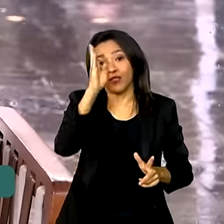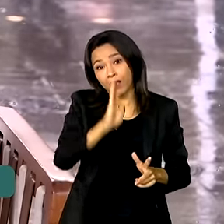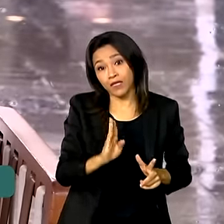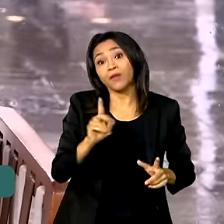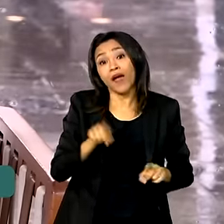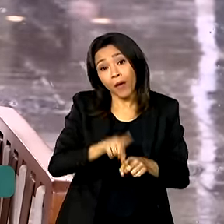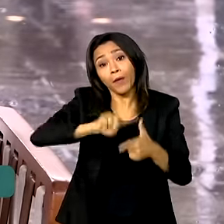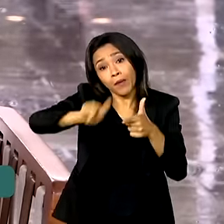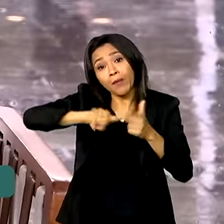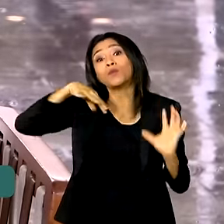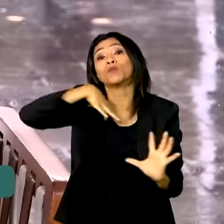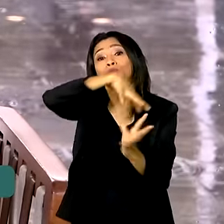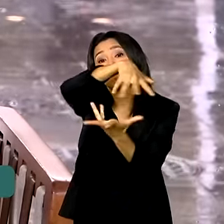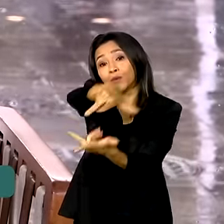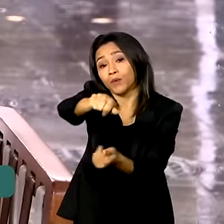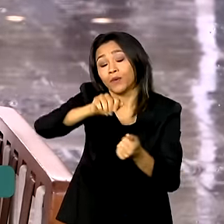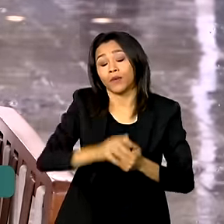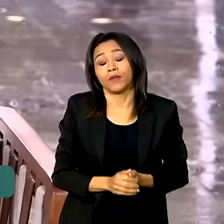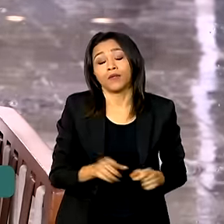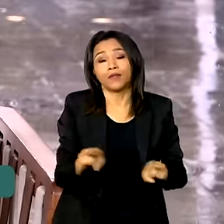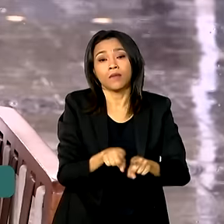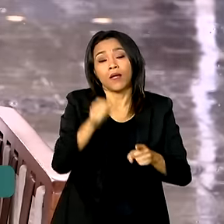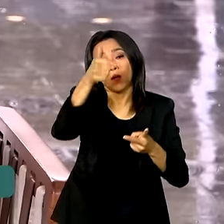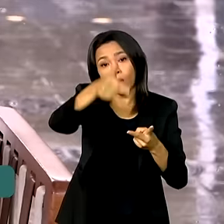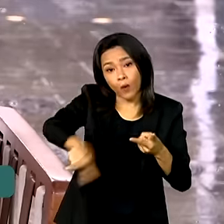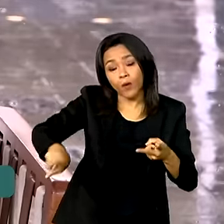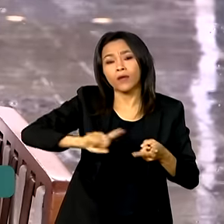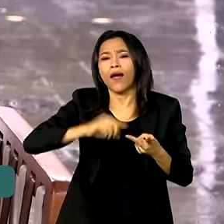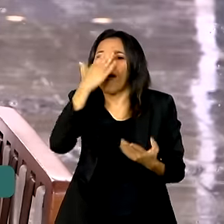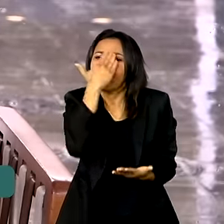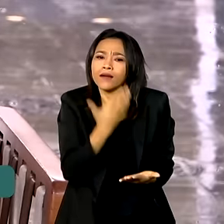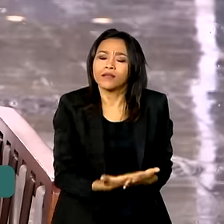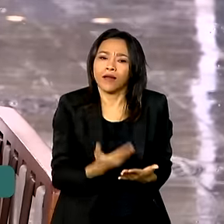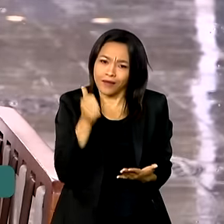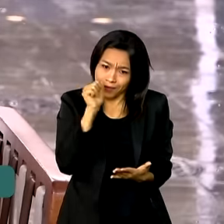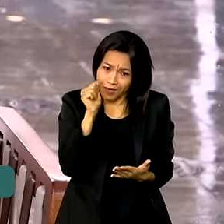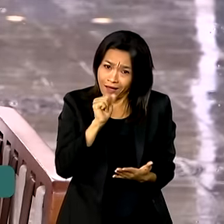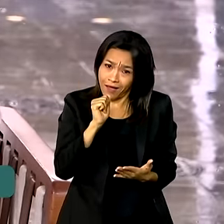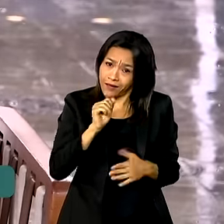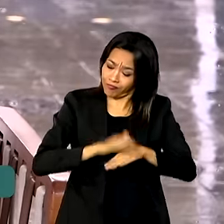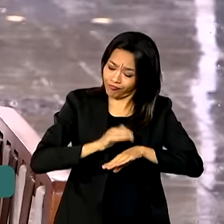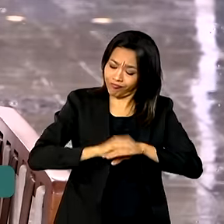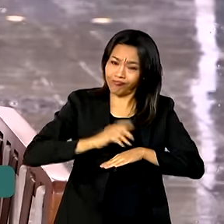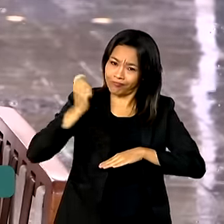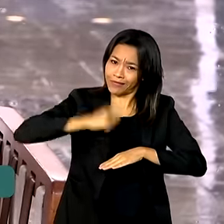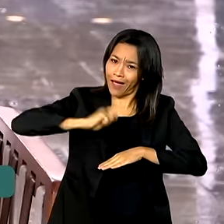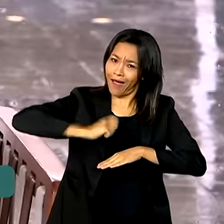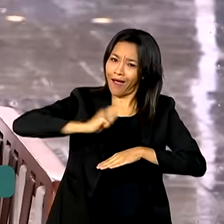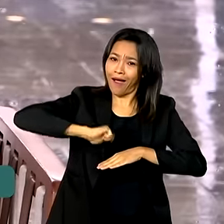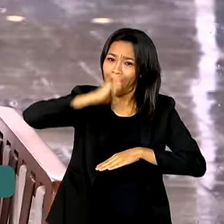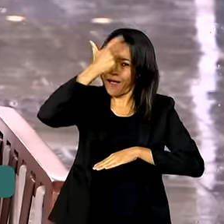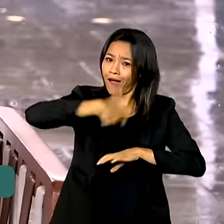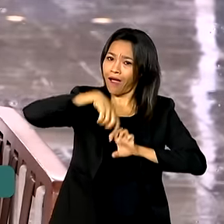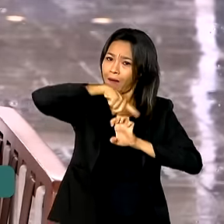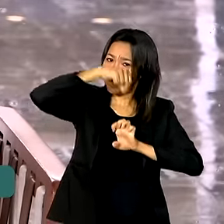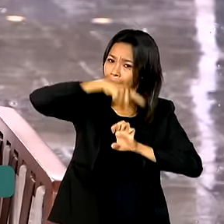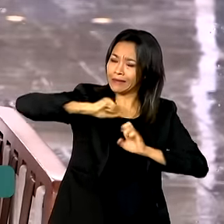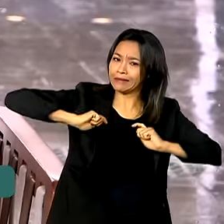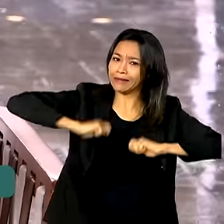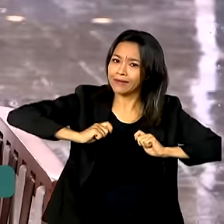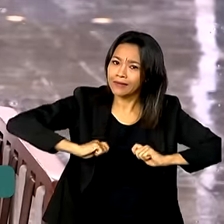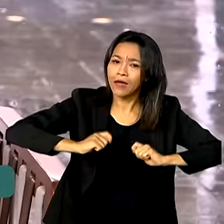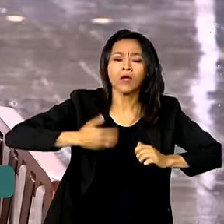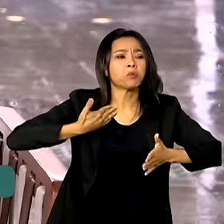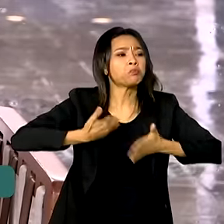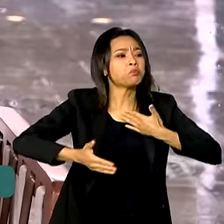mundo. E tem também a questão de acreditar que as mulheres podem ser empreendedoras, que elas podem estar onde elas quiserem. Portanto, a